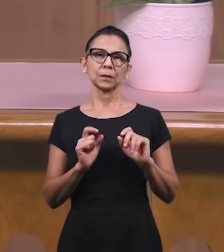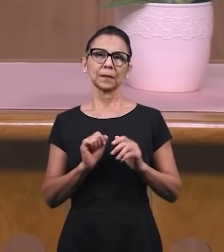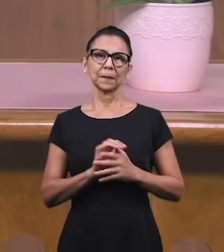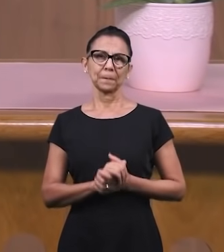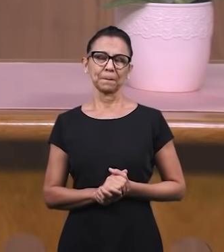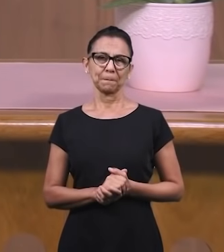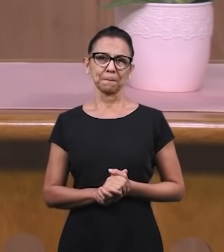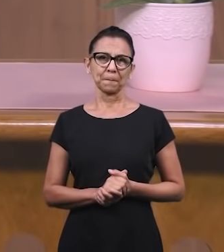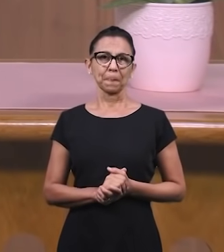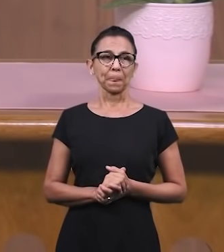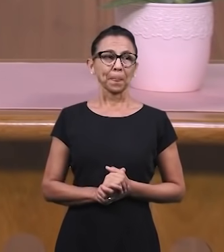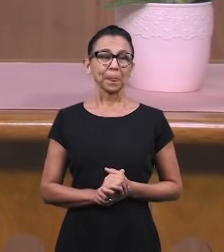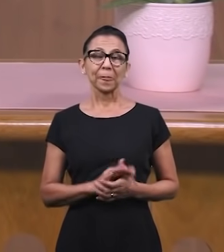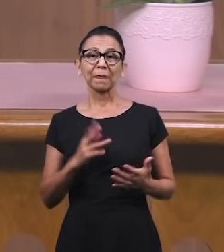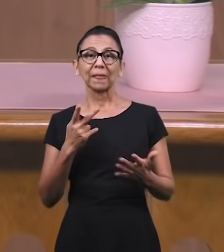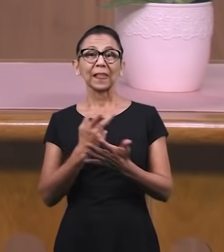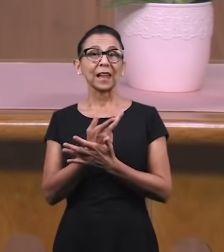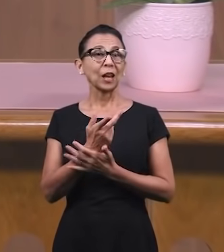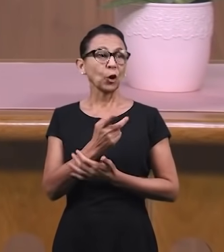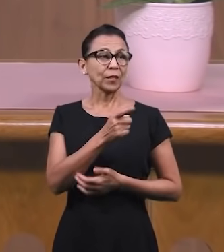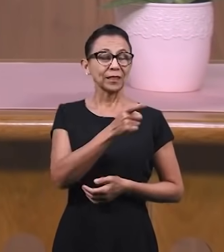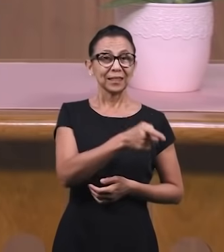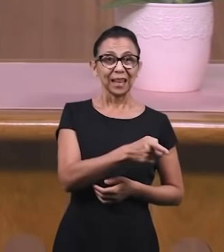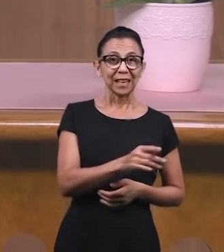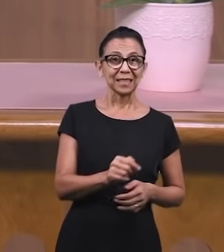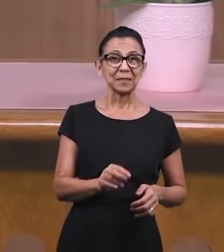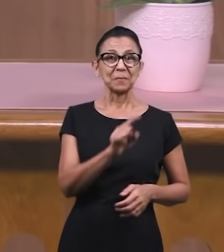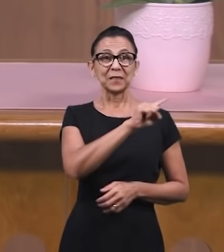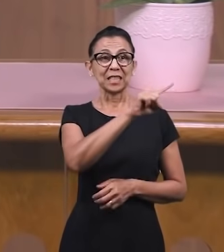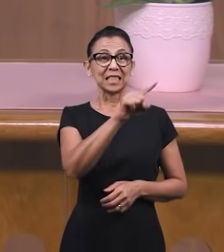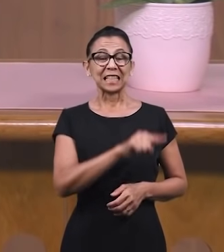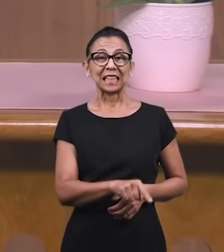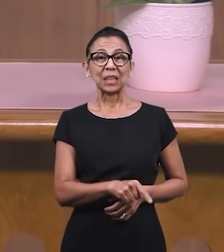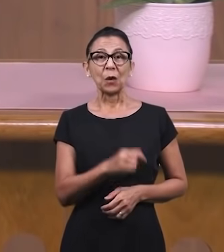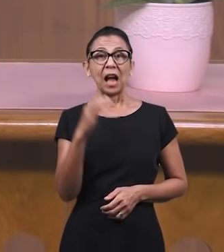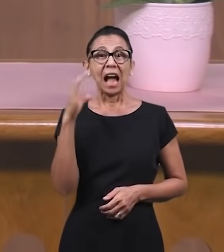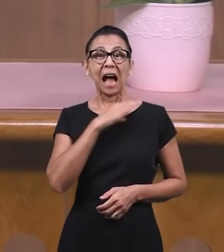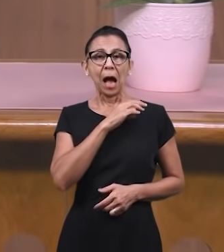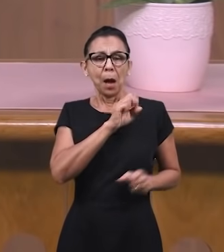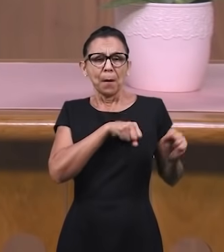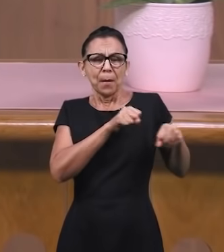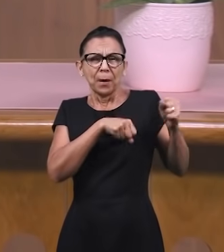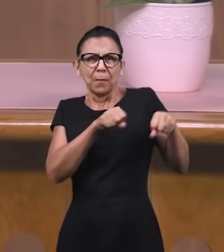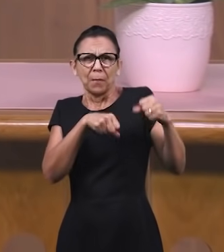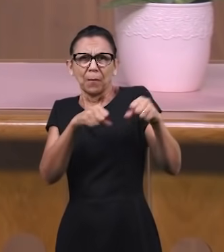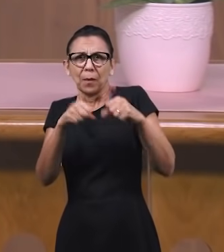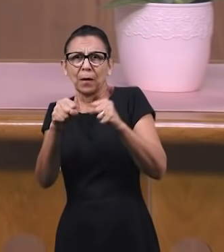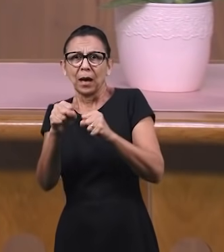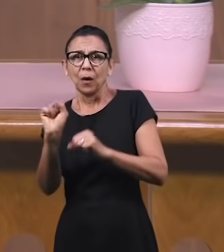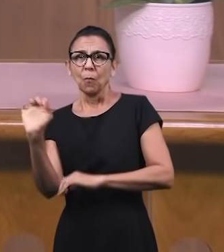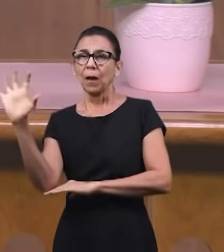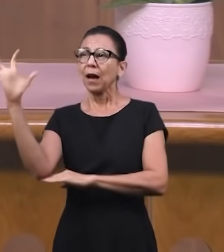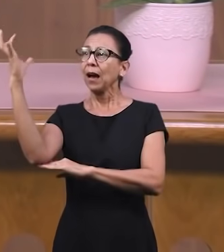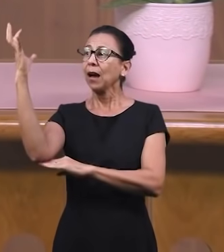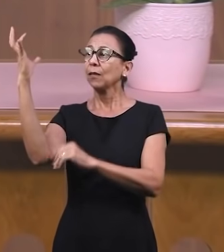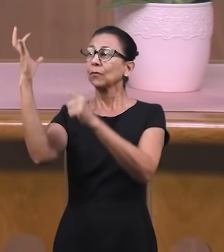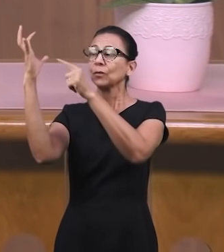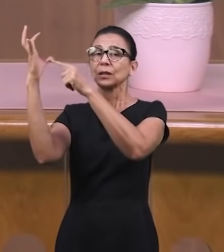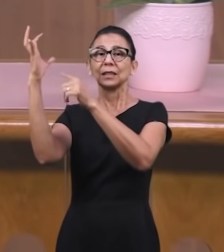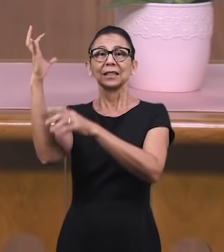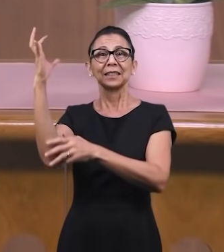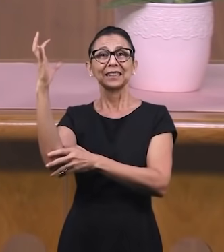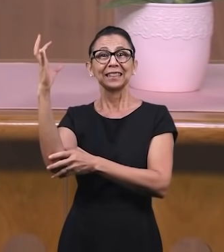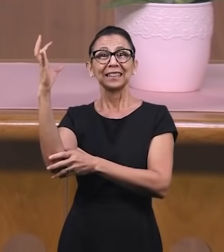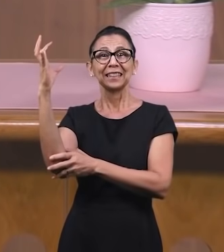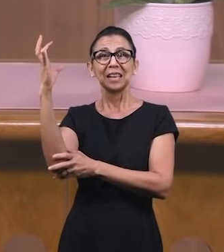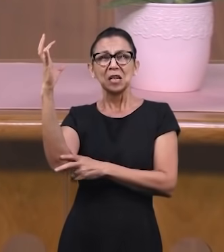antes, que ele corre, ele vai à frente no trajeto por onde Jesus ia passar, e ele sobe numa árvore, e a árvore que